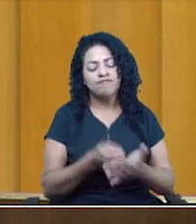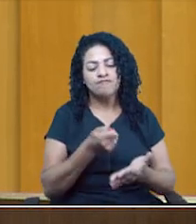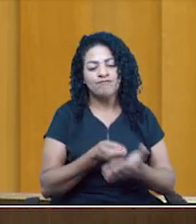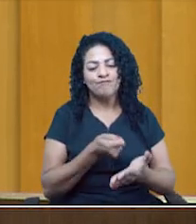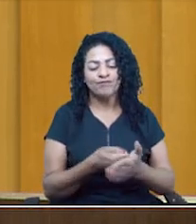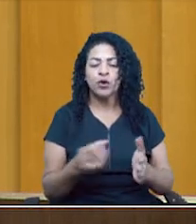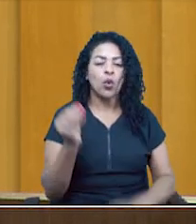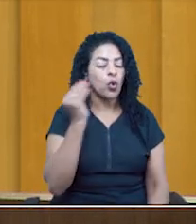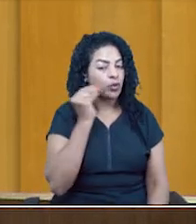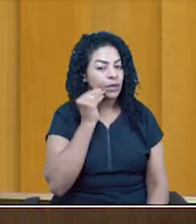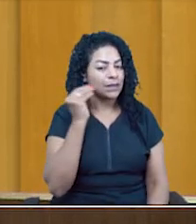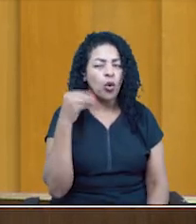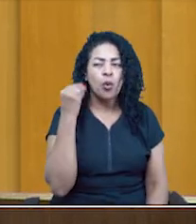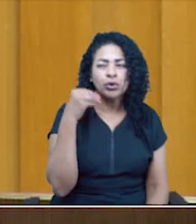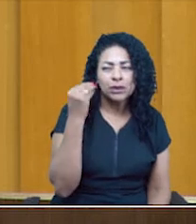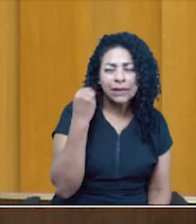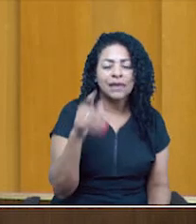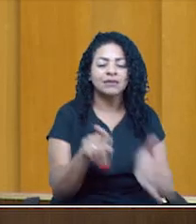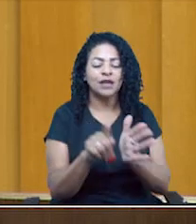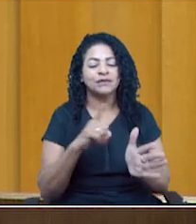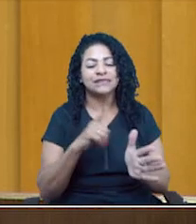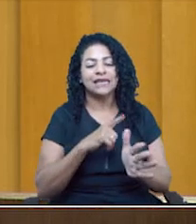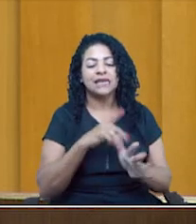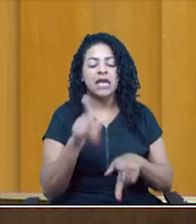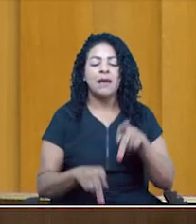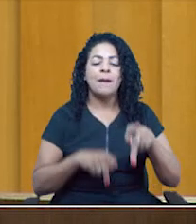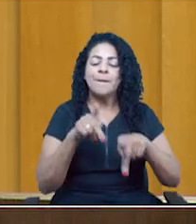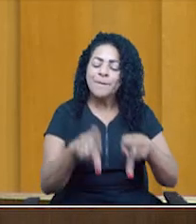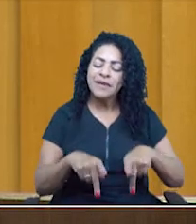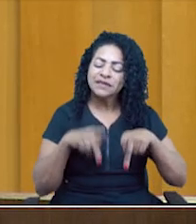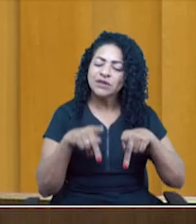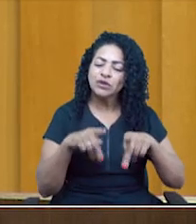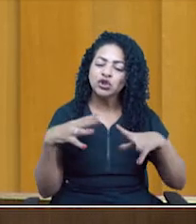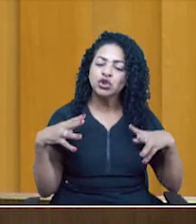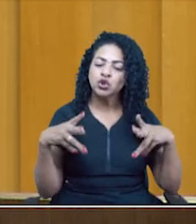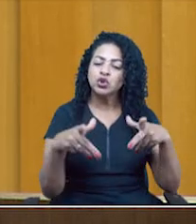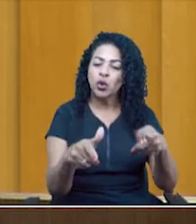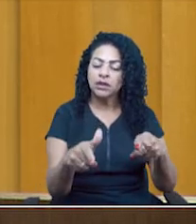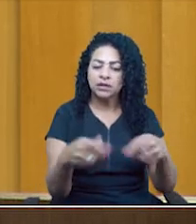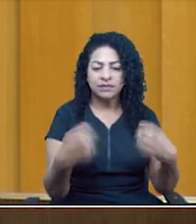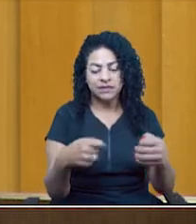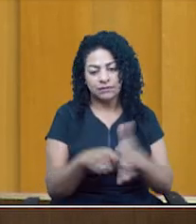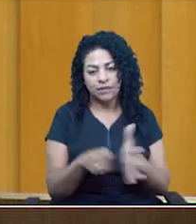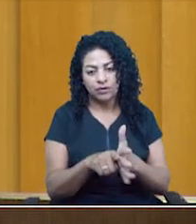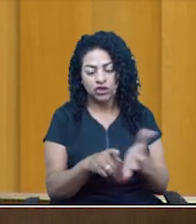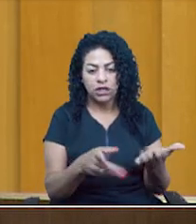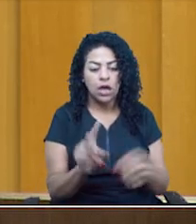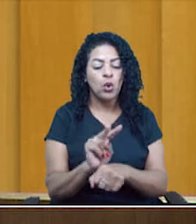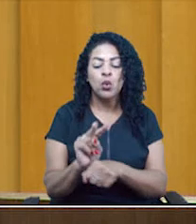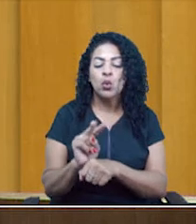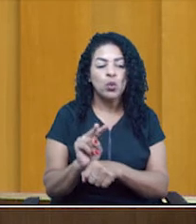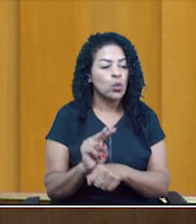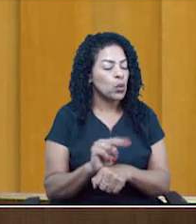oportunidade a todo cidadão de exercer o controle e a fiscalização de qualquer órgão público. E, por